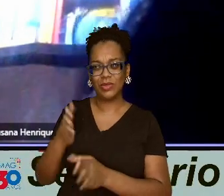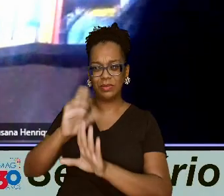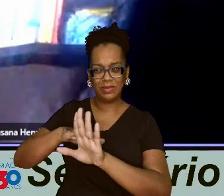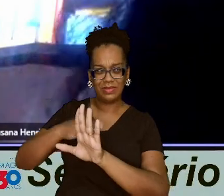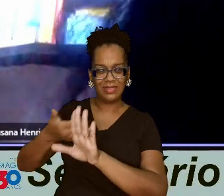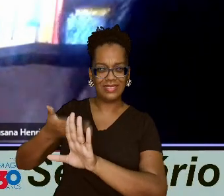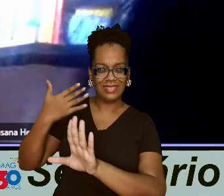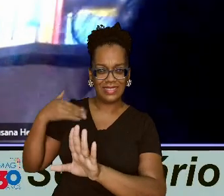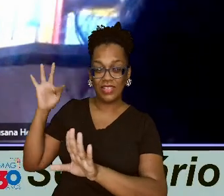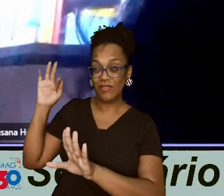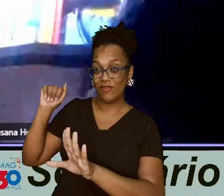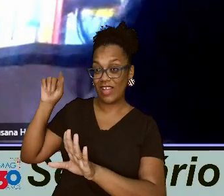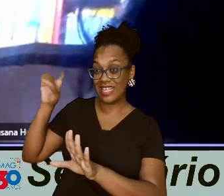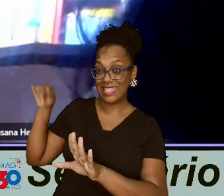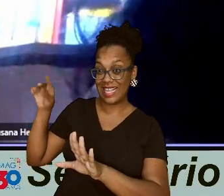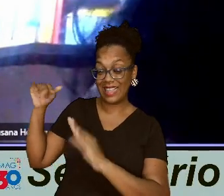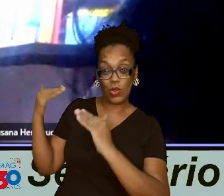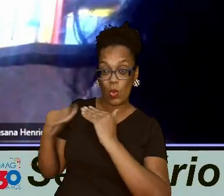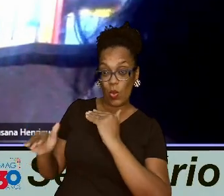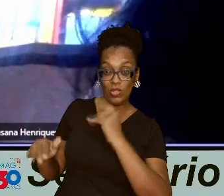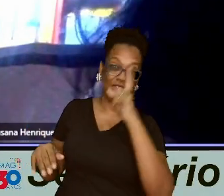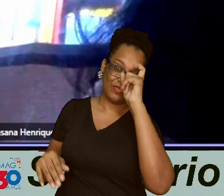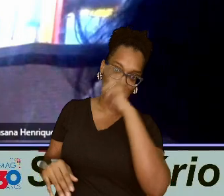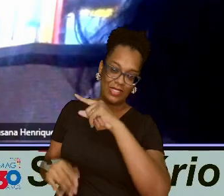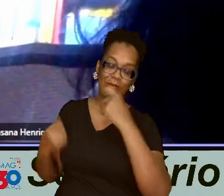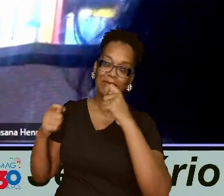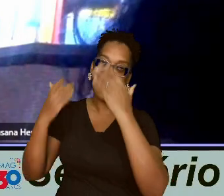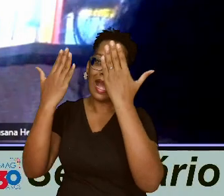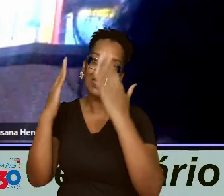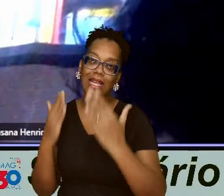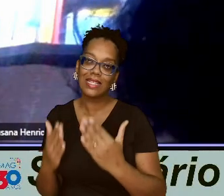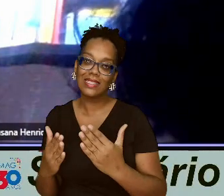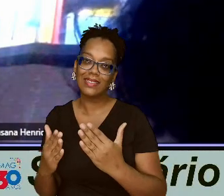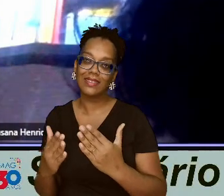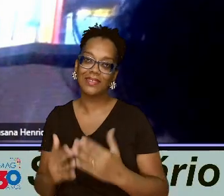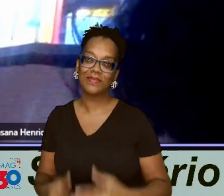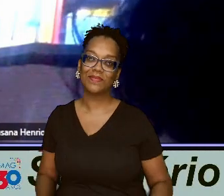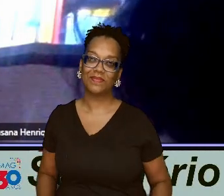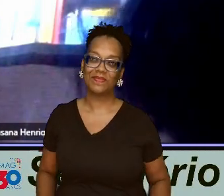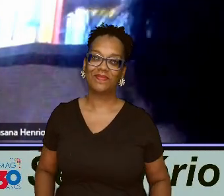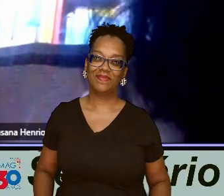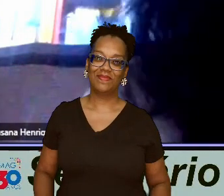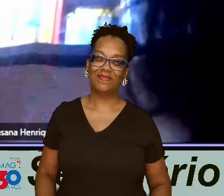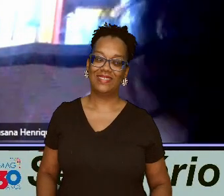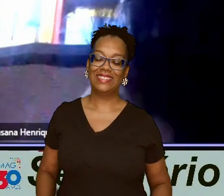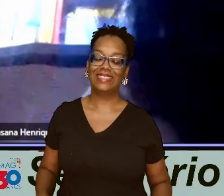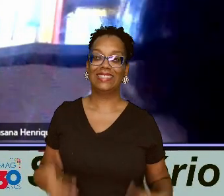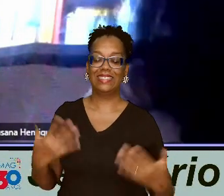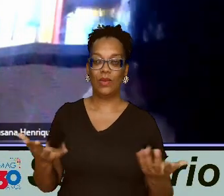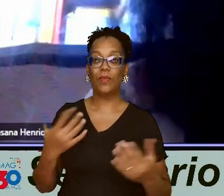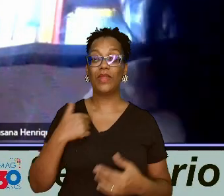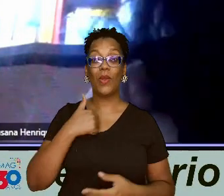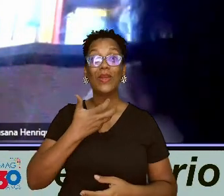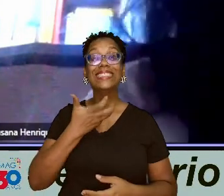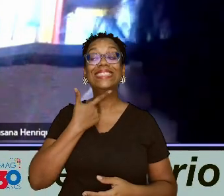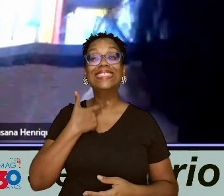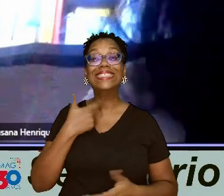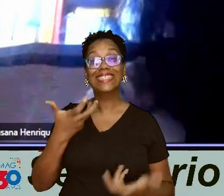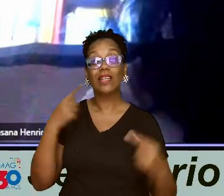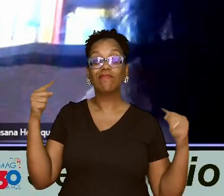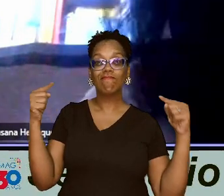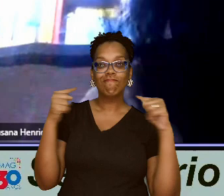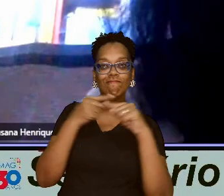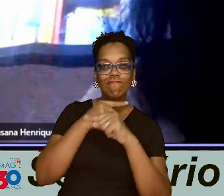não concordou, então é difícil, e eu tenho que analisar os fatos e ser contrário. Então, eu gostaria desse cruzamento, porque eu fiquei com